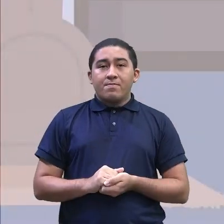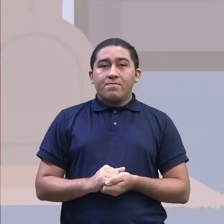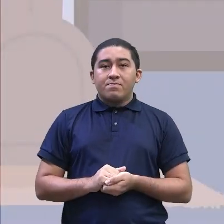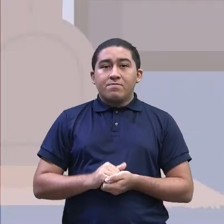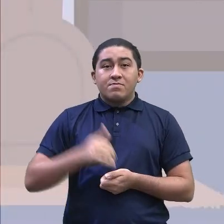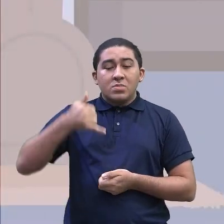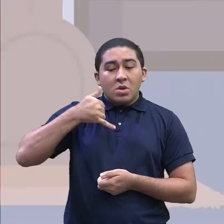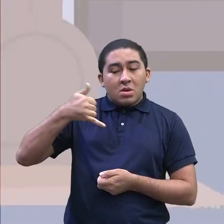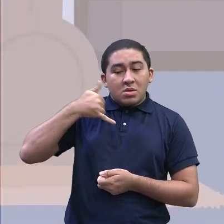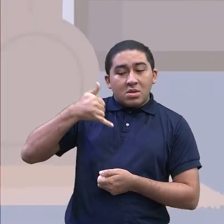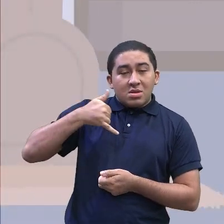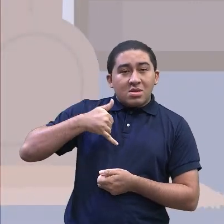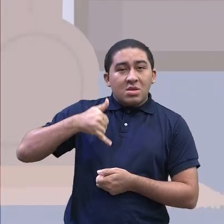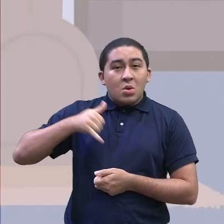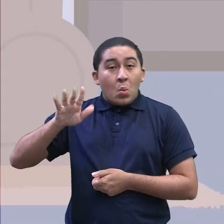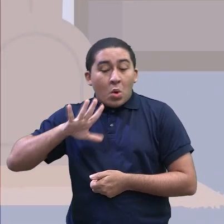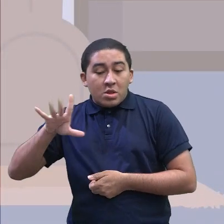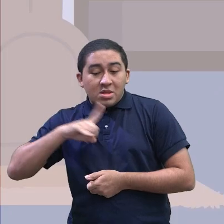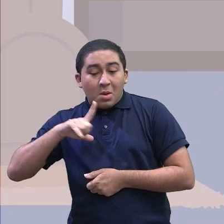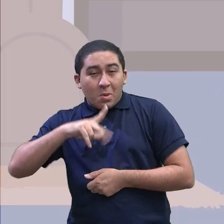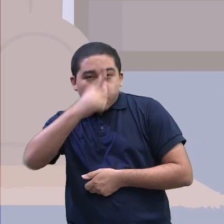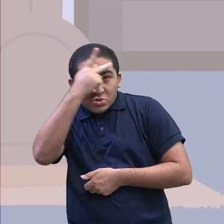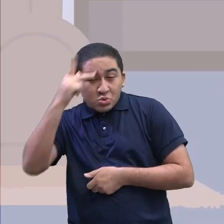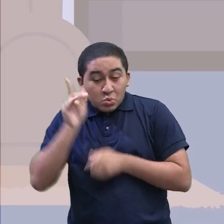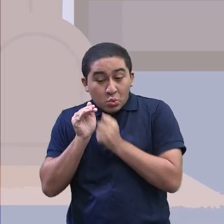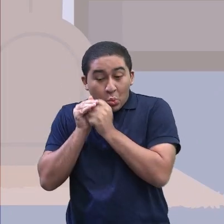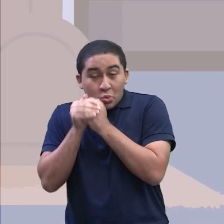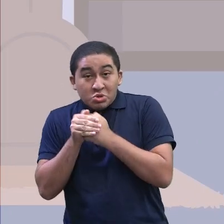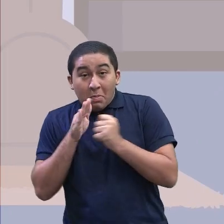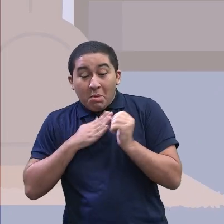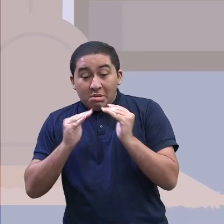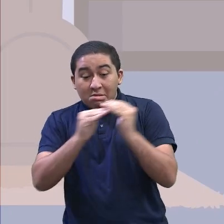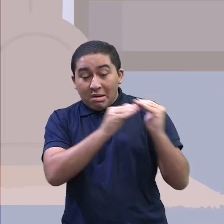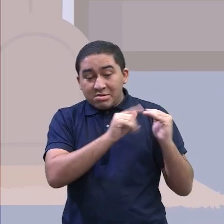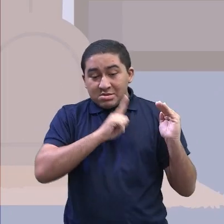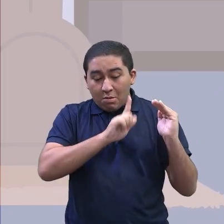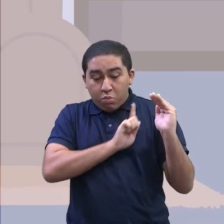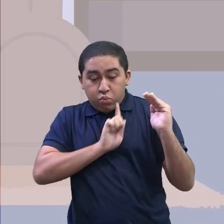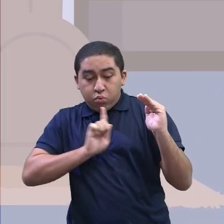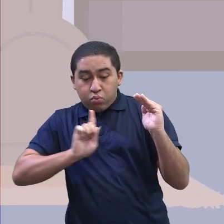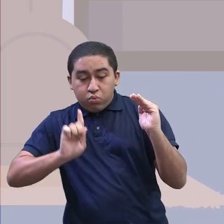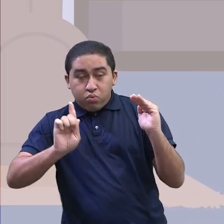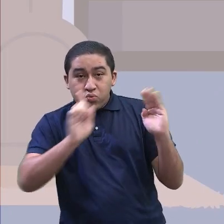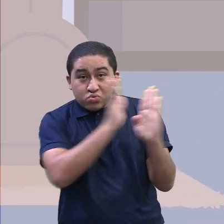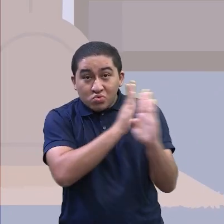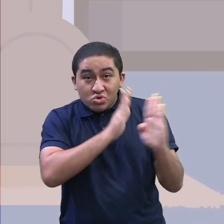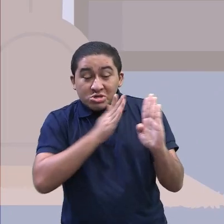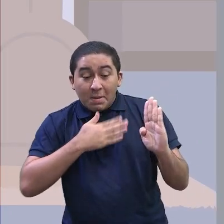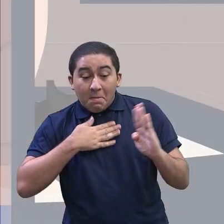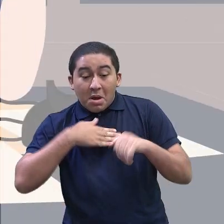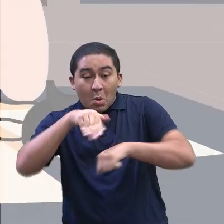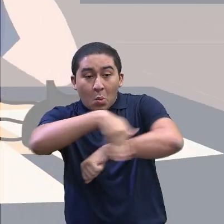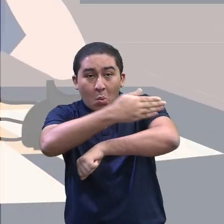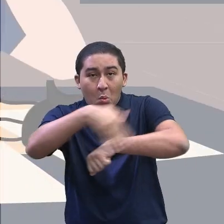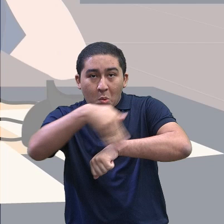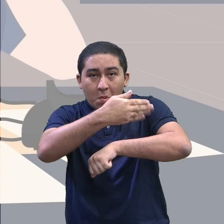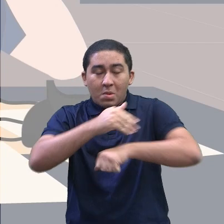Alô? Tem um sujeito no meu quintal. Tá andando por aí. O meu endereço